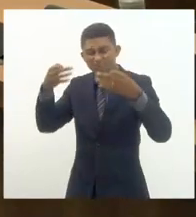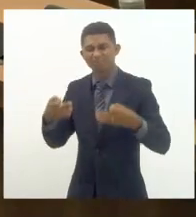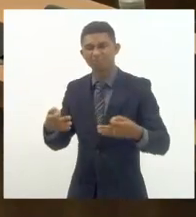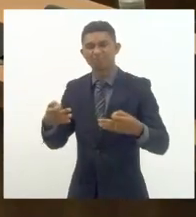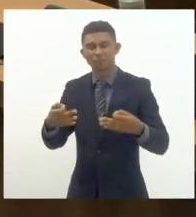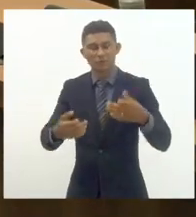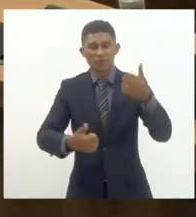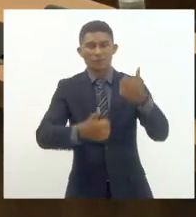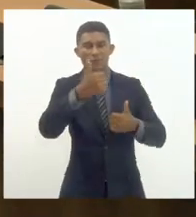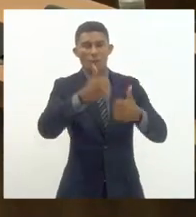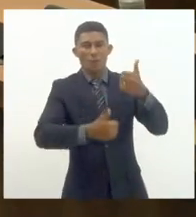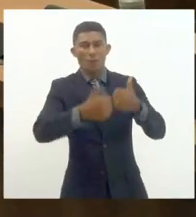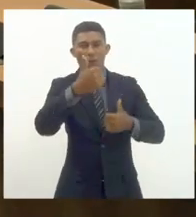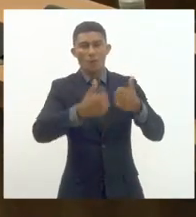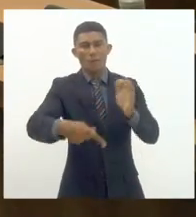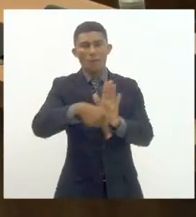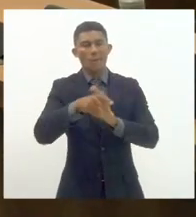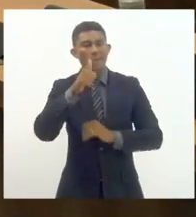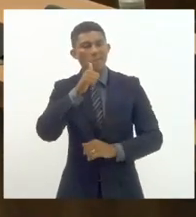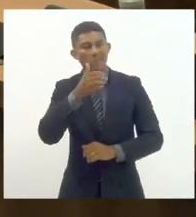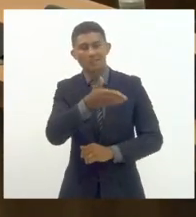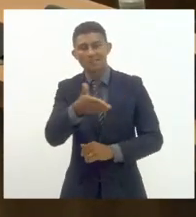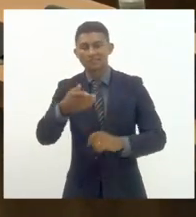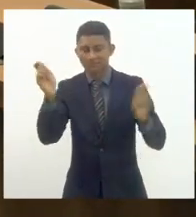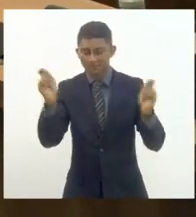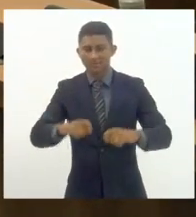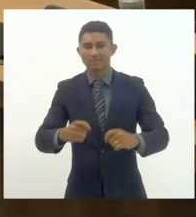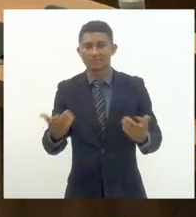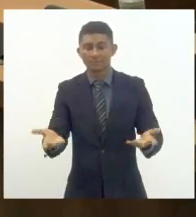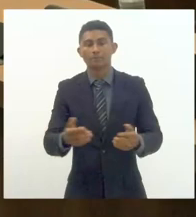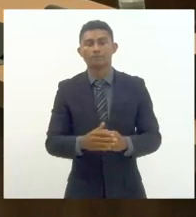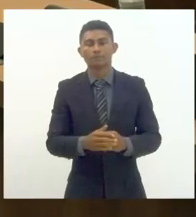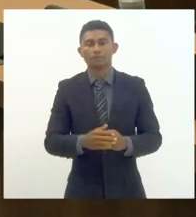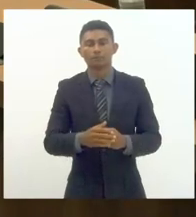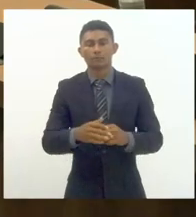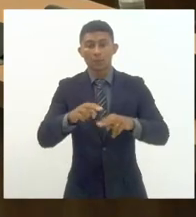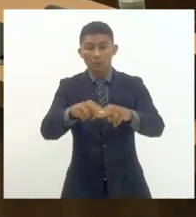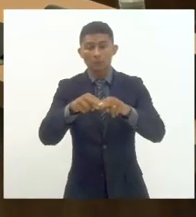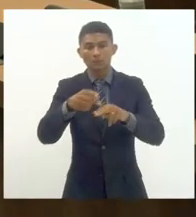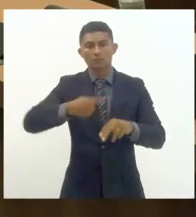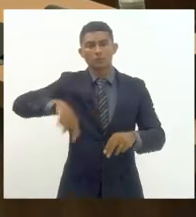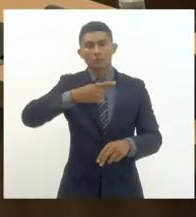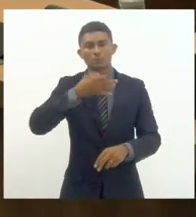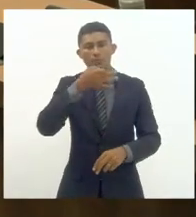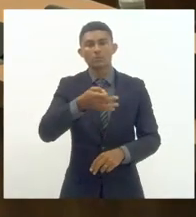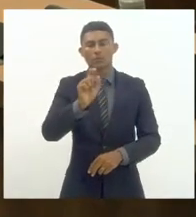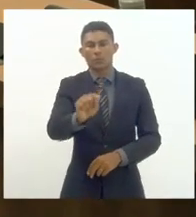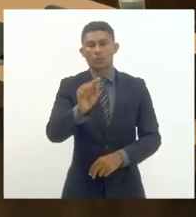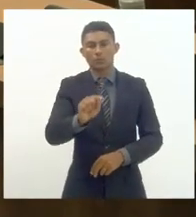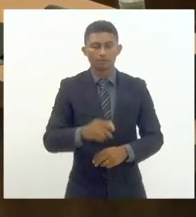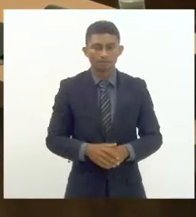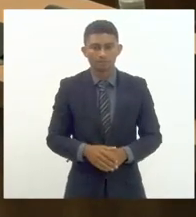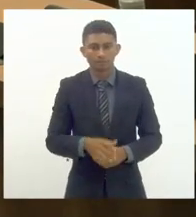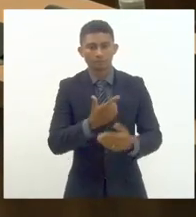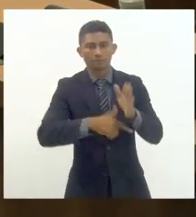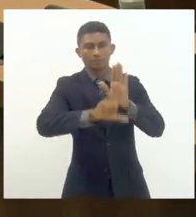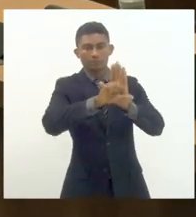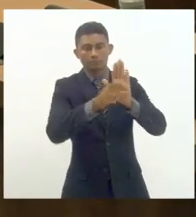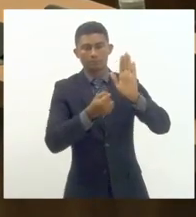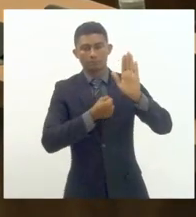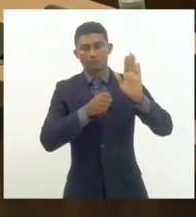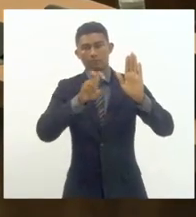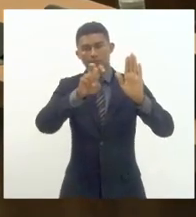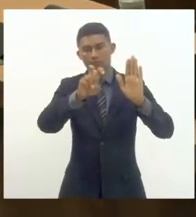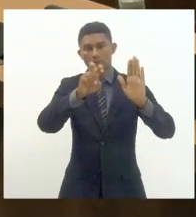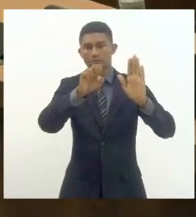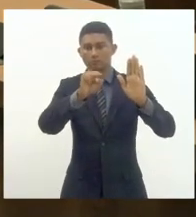no futebol feminino. Então, nesse sentido, senhor presidente, o nosso parecer diz o seguinte: a lei